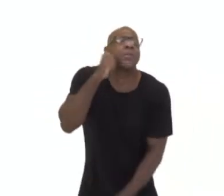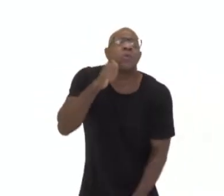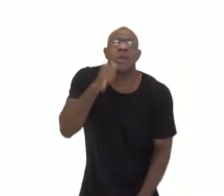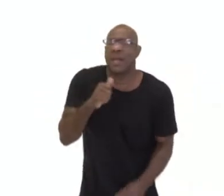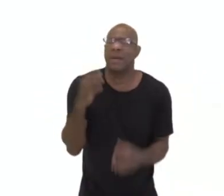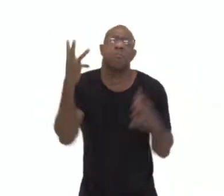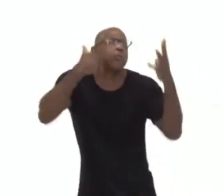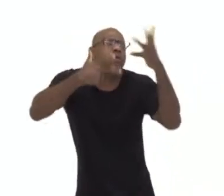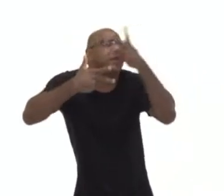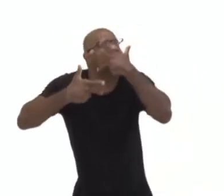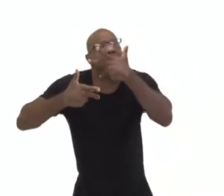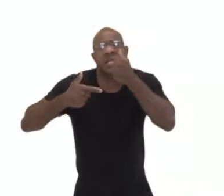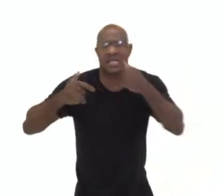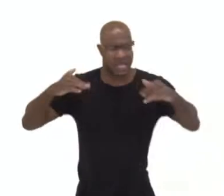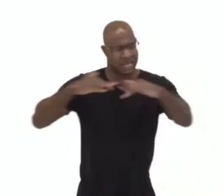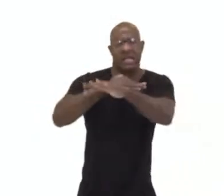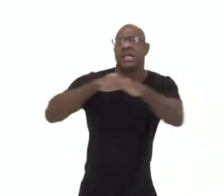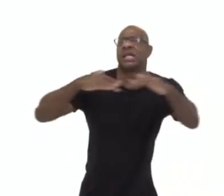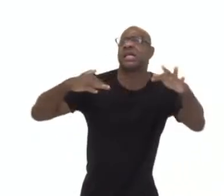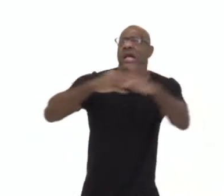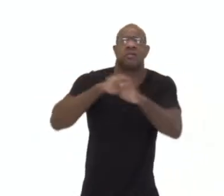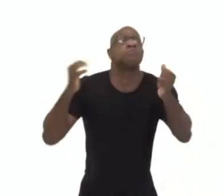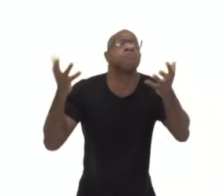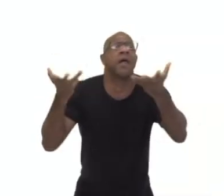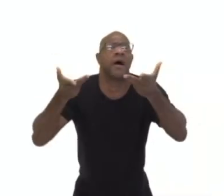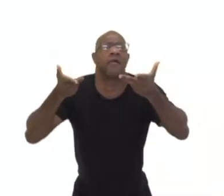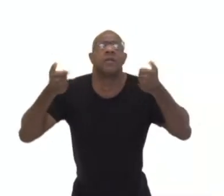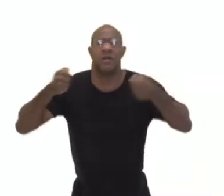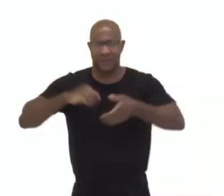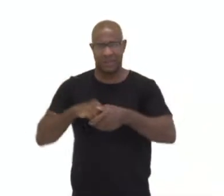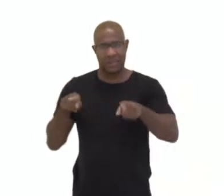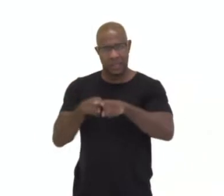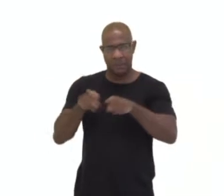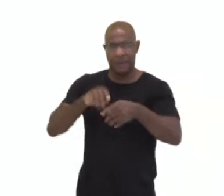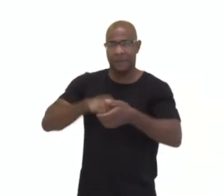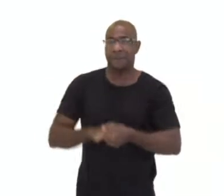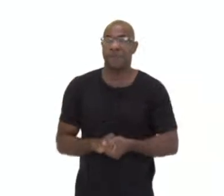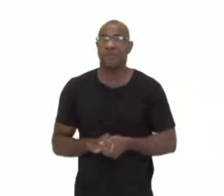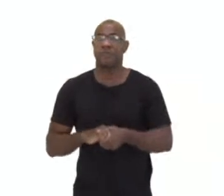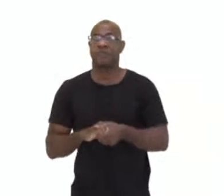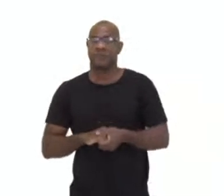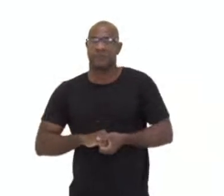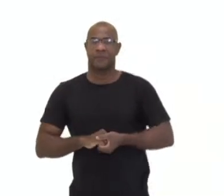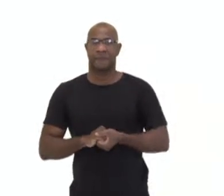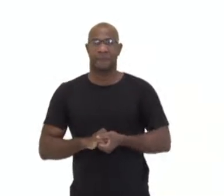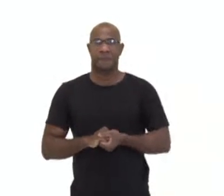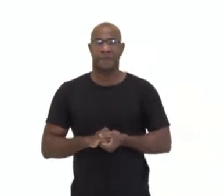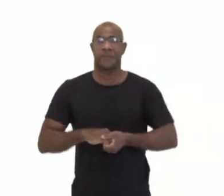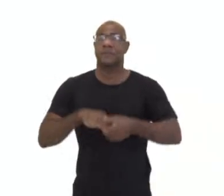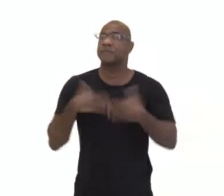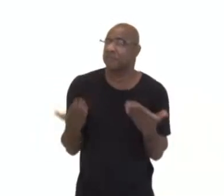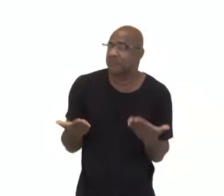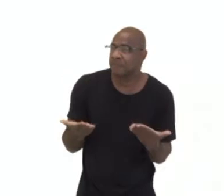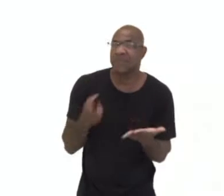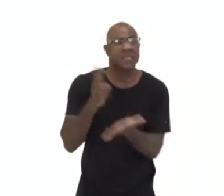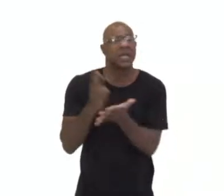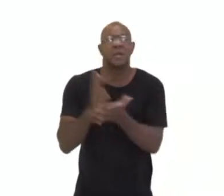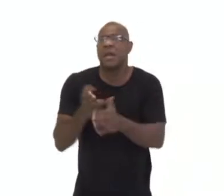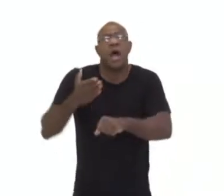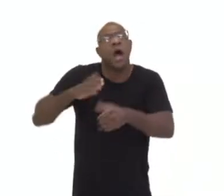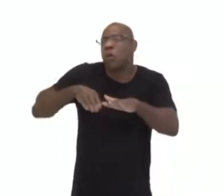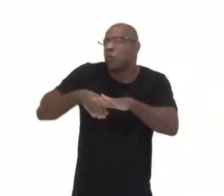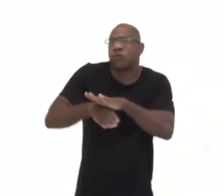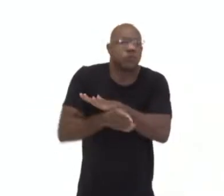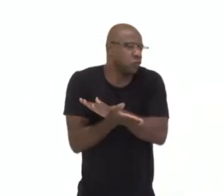temperamental, é, a um só tempo, provinciana e avançadinha, mantendo hábitos